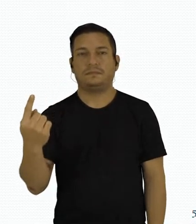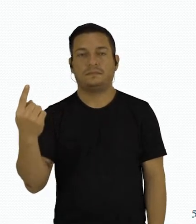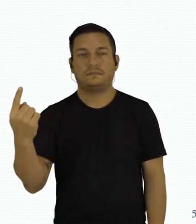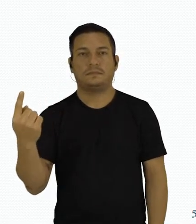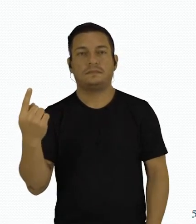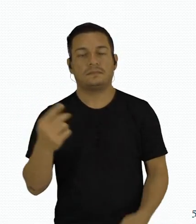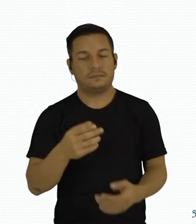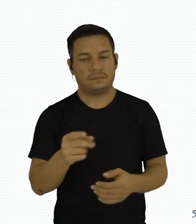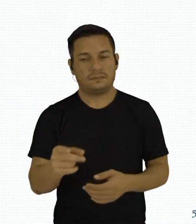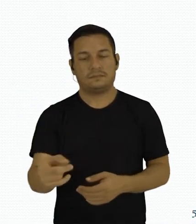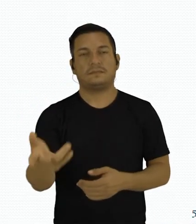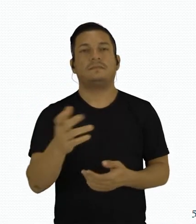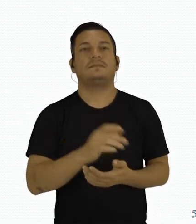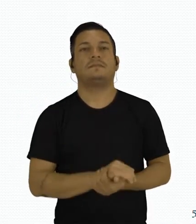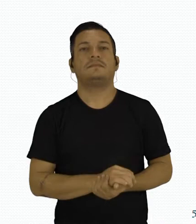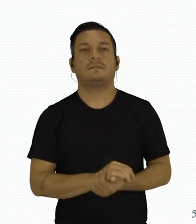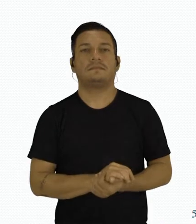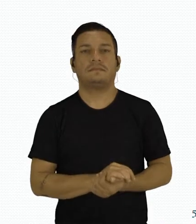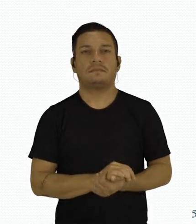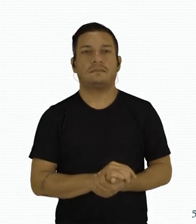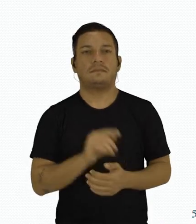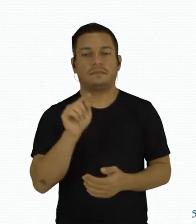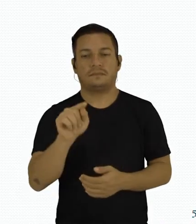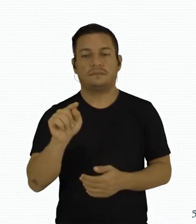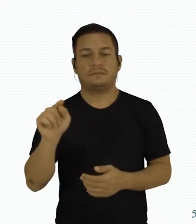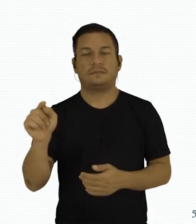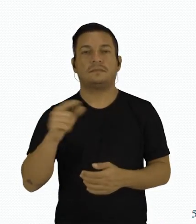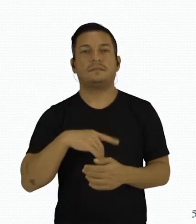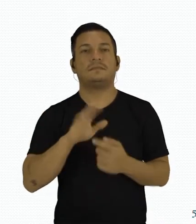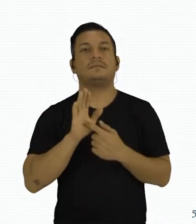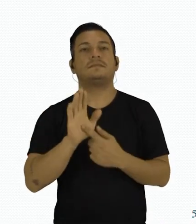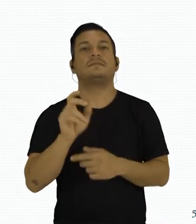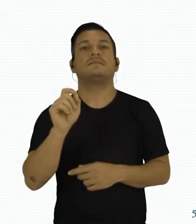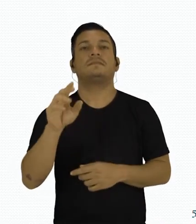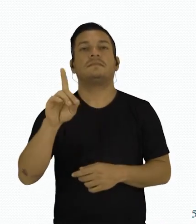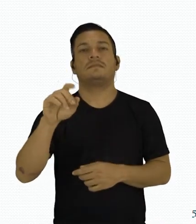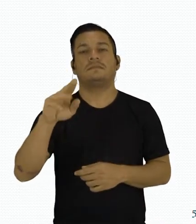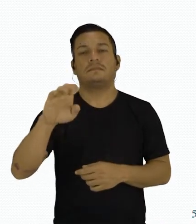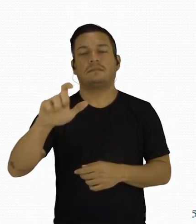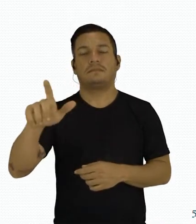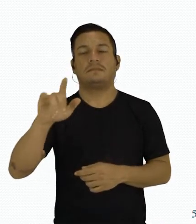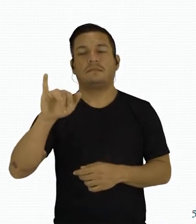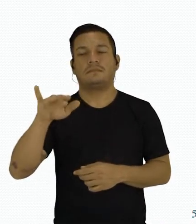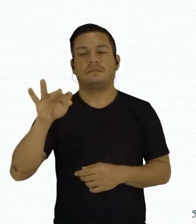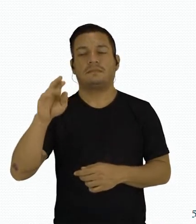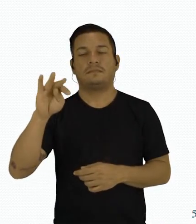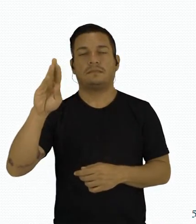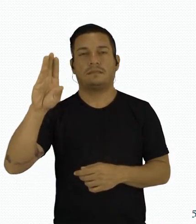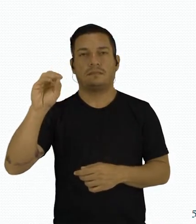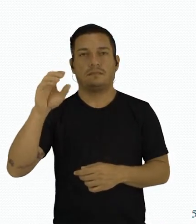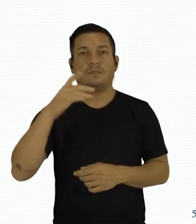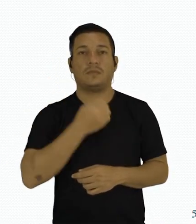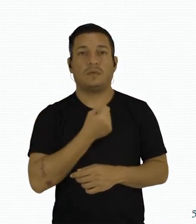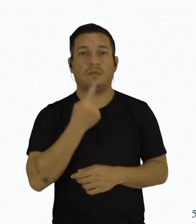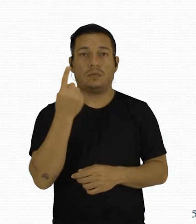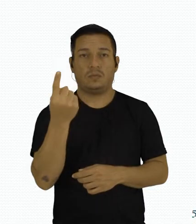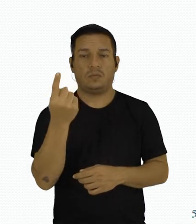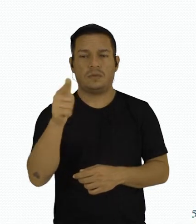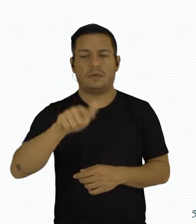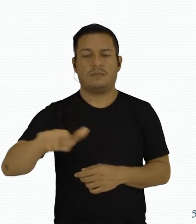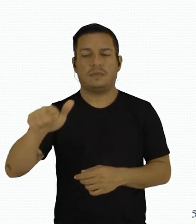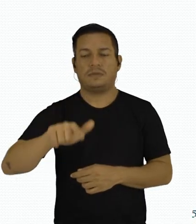0,11111 e assim por diante. Reticências indica que é um decimal infinito. Né? O número 1, o algarismo 1, ele se